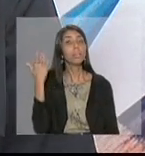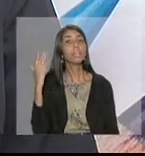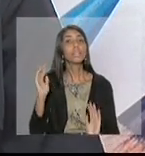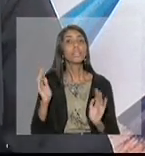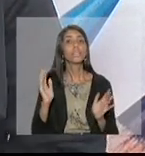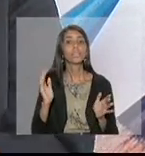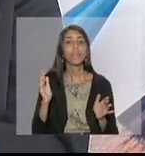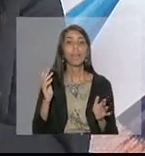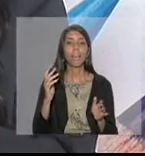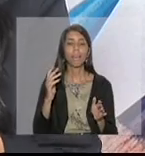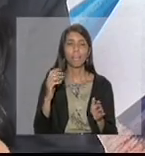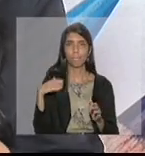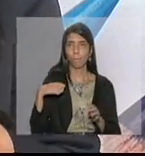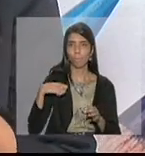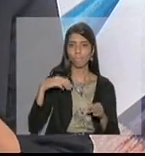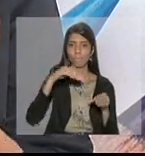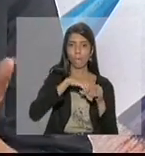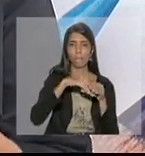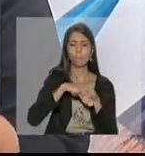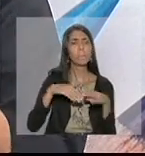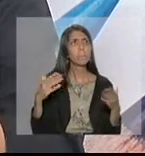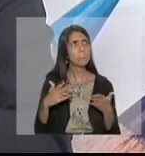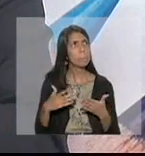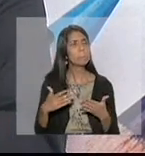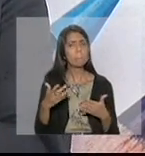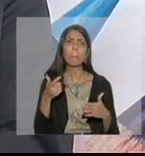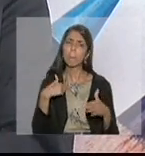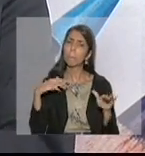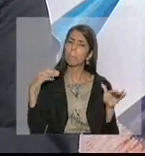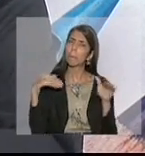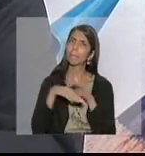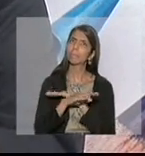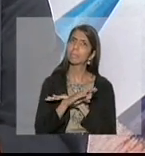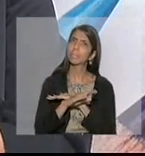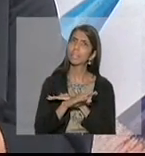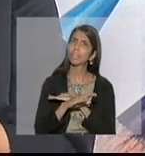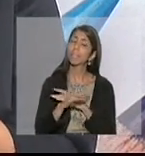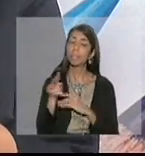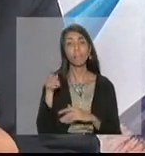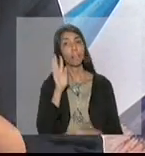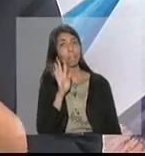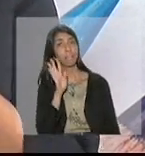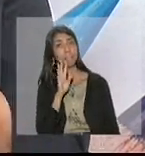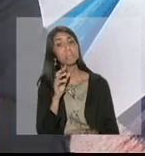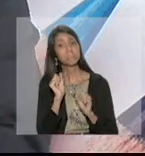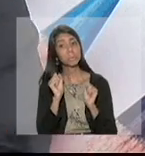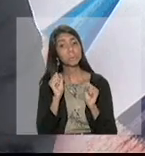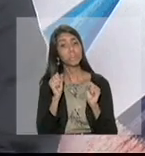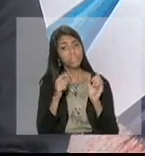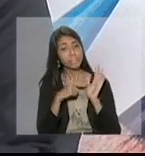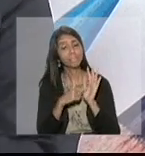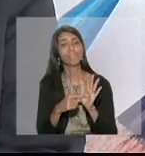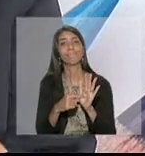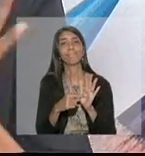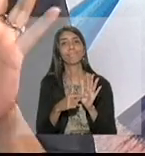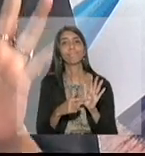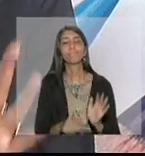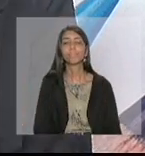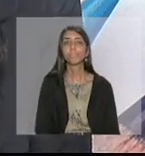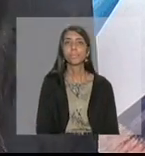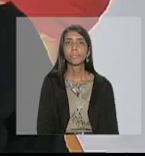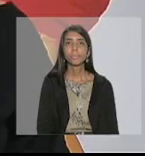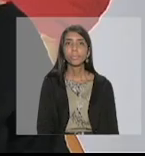que você já escondeu aí nos seus bolsinhos? Que hoje, para você falar assim, caramba, eu guardei isso aqui é legal, eu poderia ter